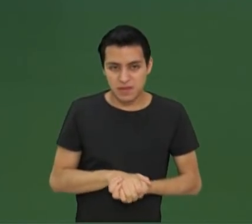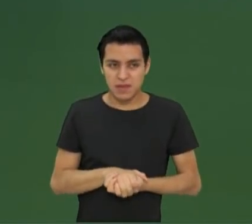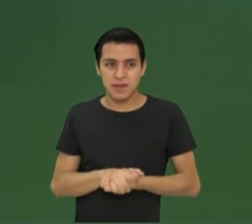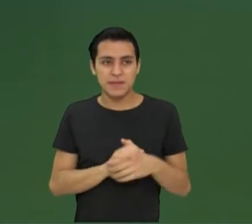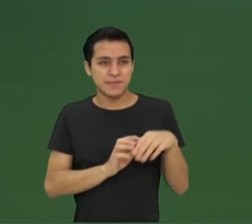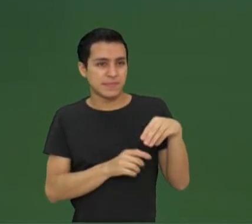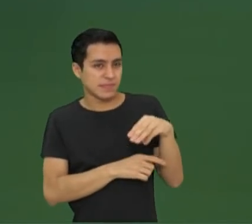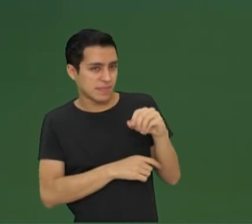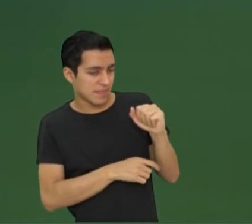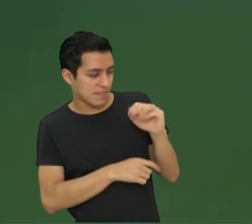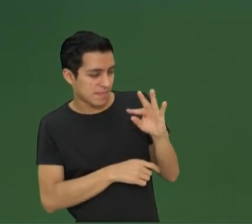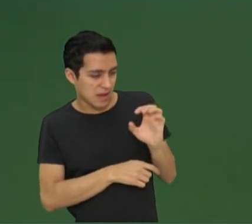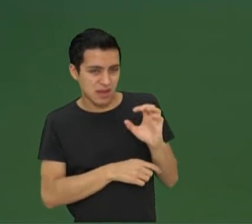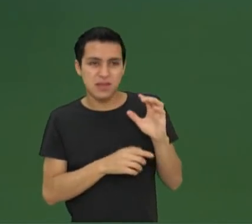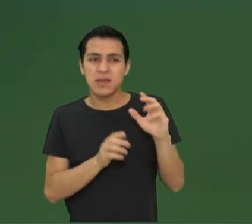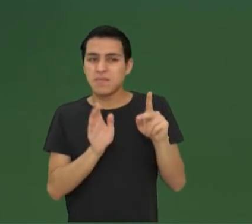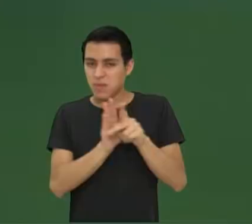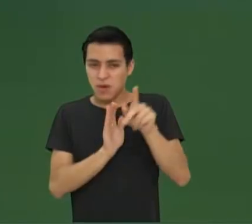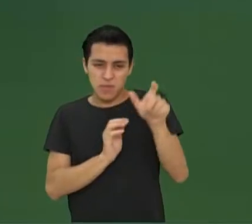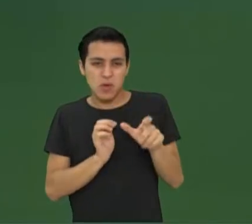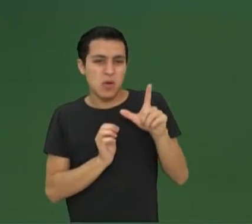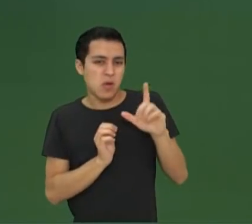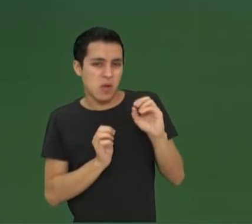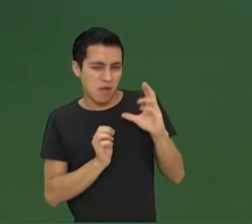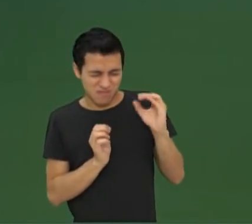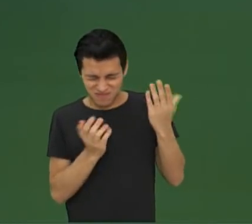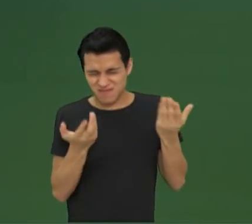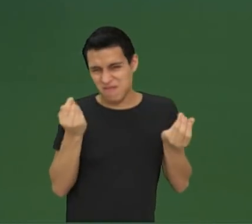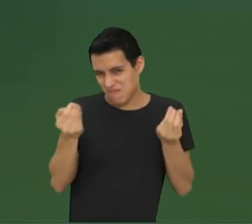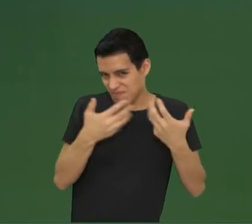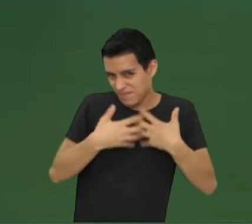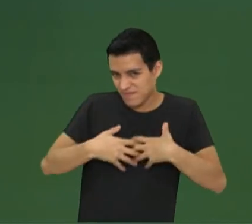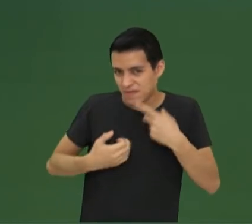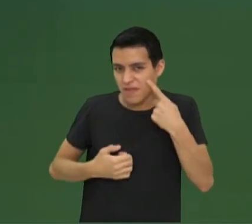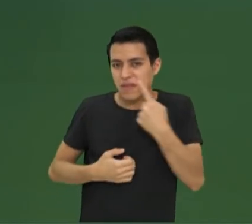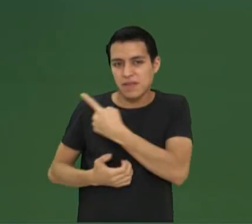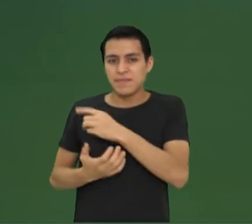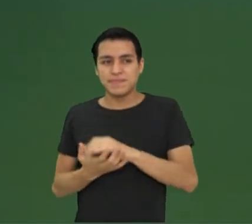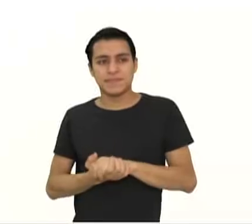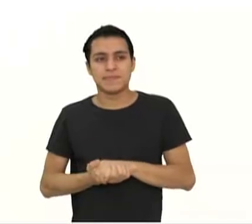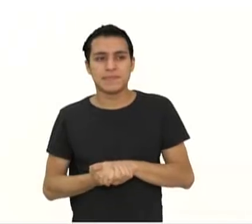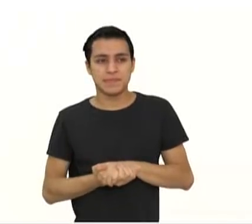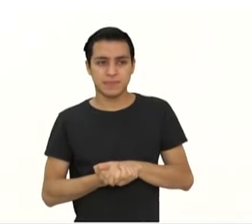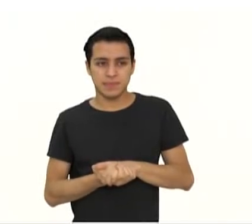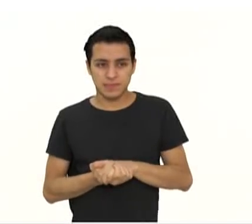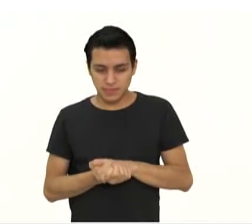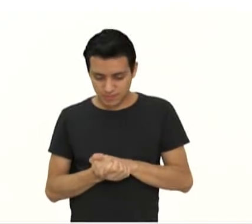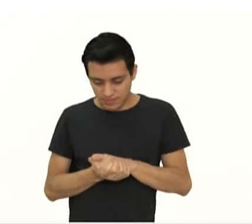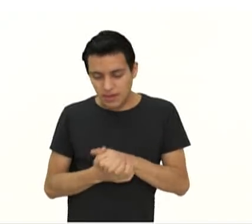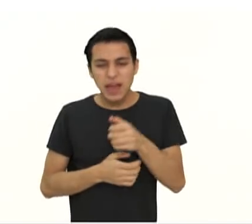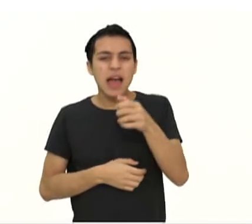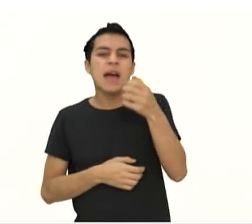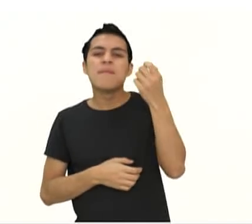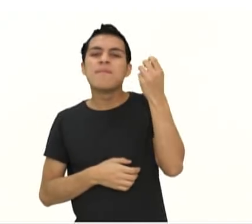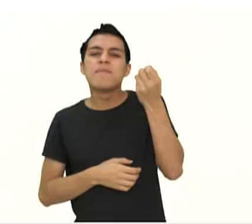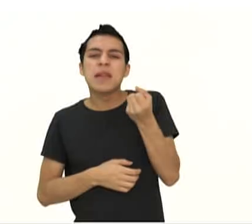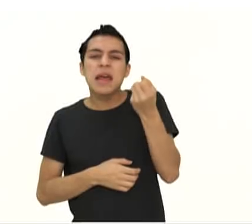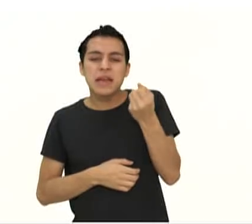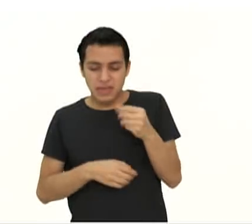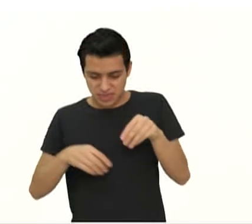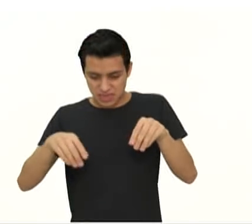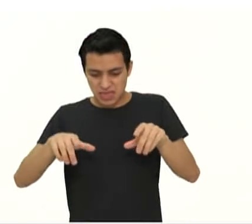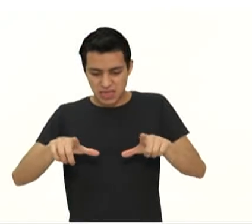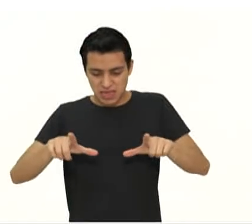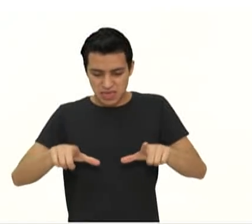Mate do louco, o padrão básico. Então, a gente vai entender como que ele funciona. As peças brancas devem abrir avançando com o peão